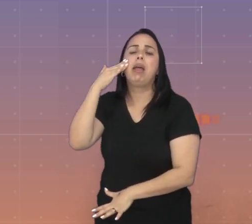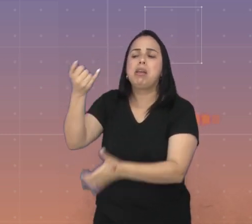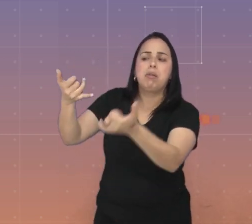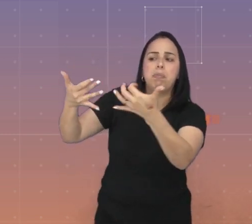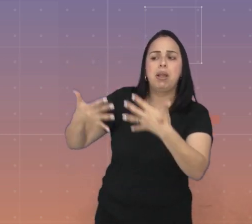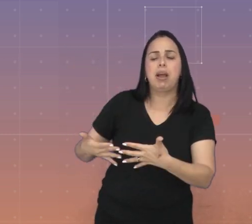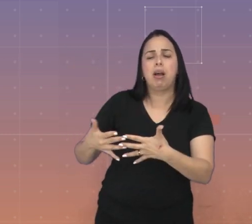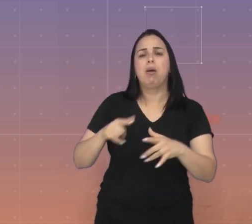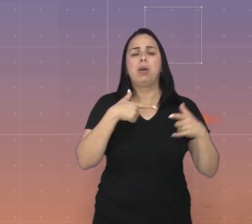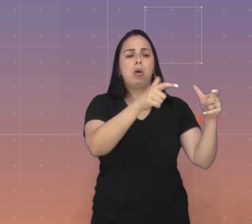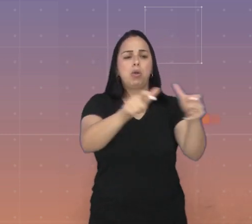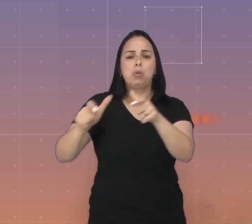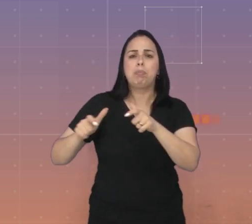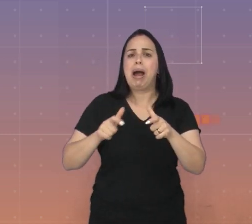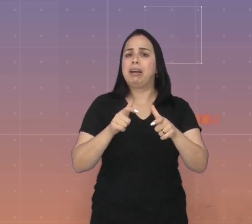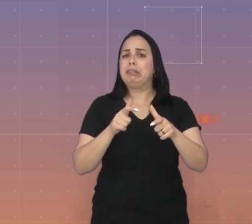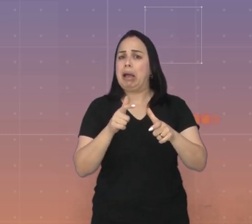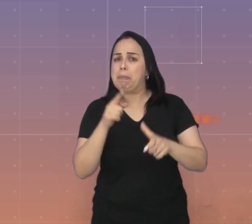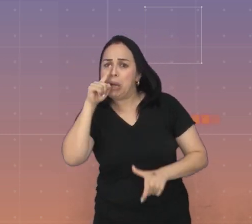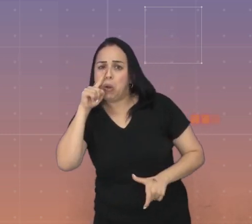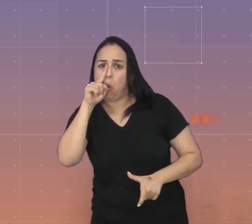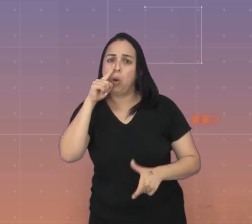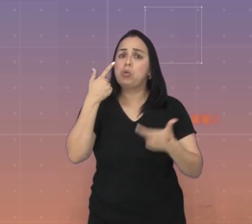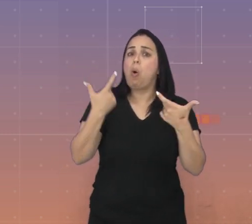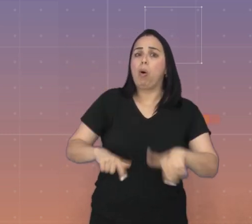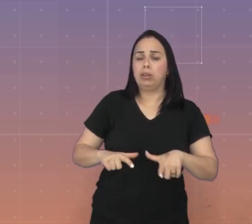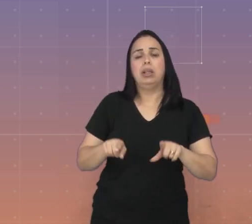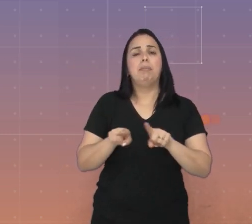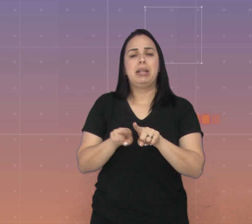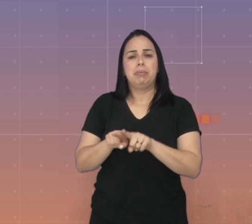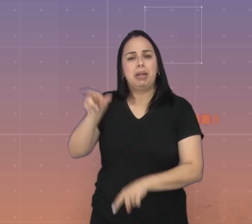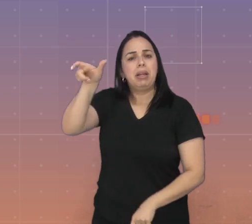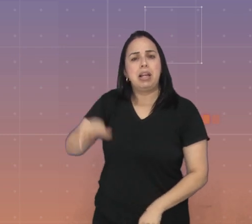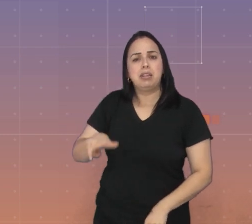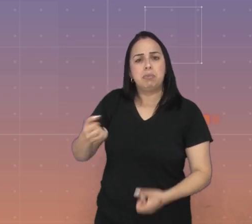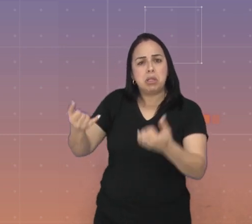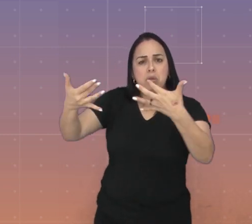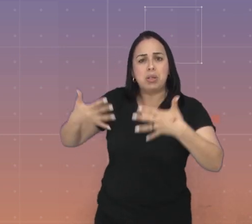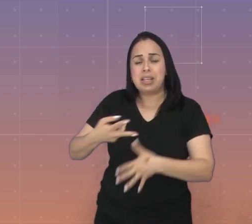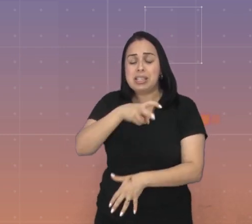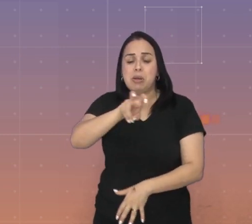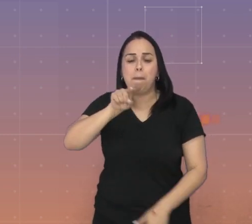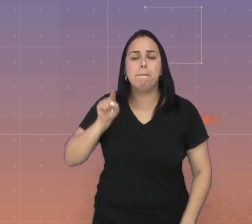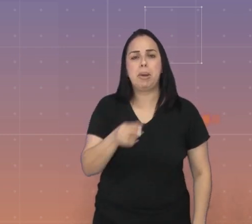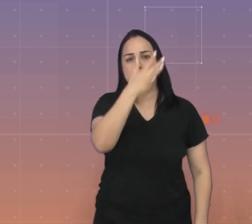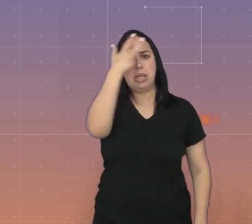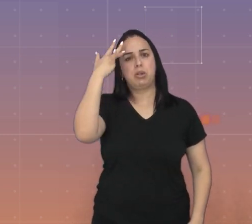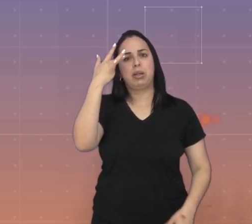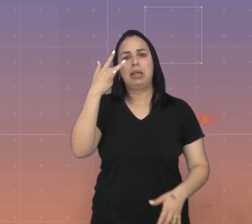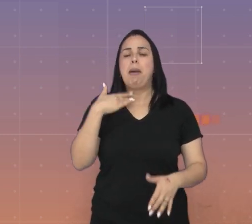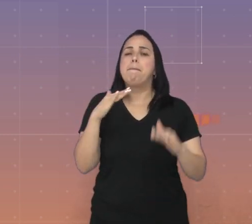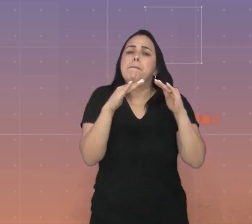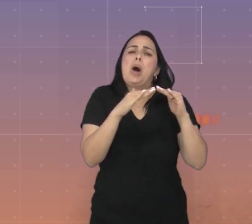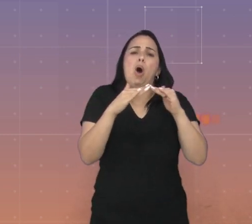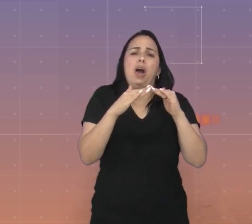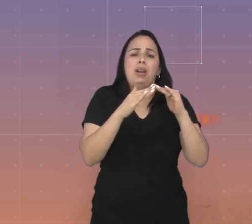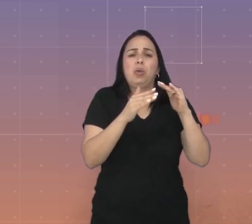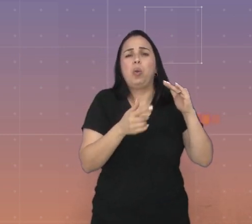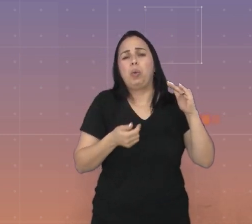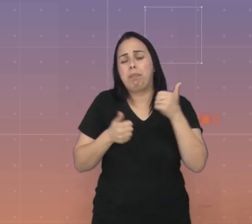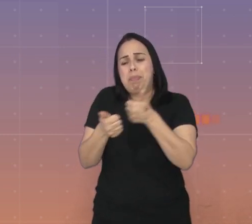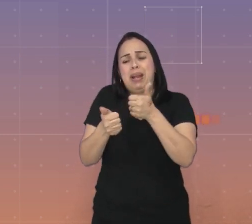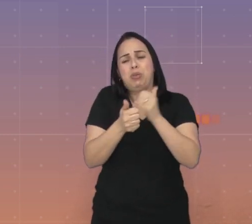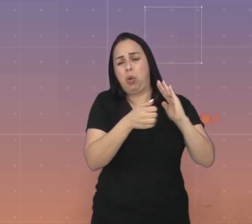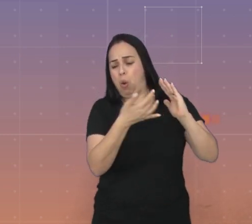as vulnerabilidades dos bairros de São José. Segundo o órgão, na época da matéria, pelo menos 5.000 pessoas